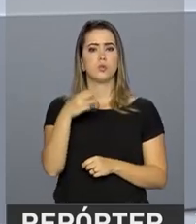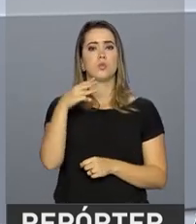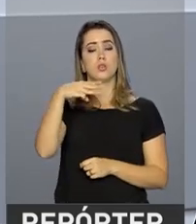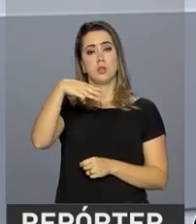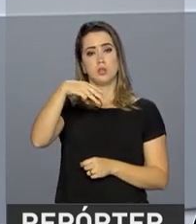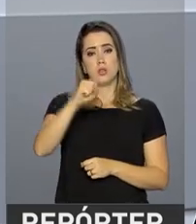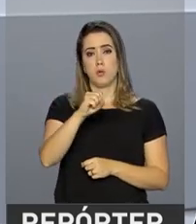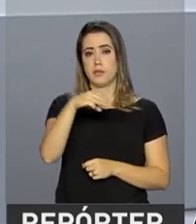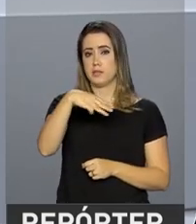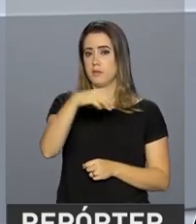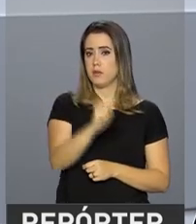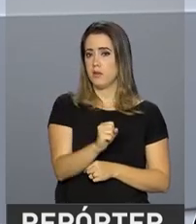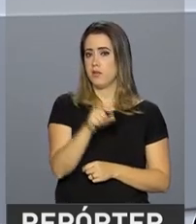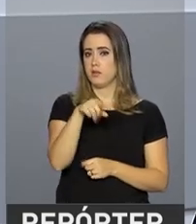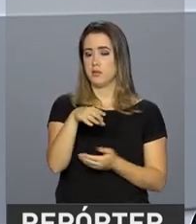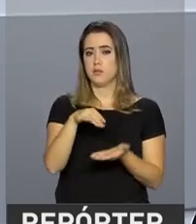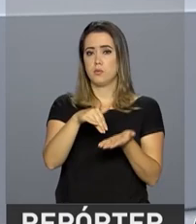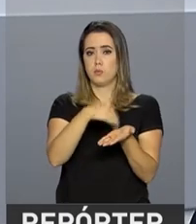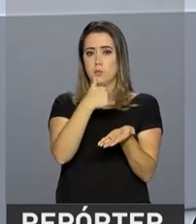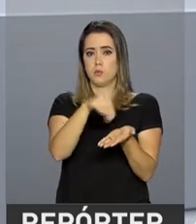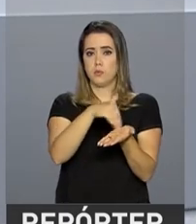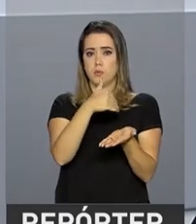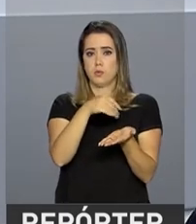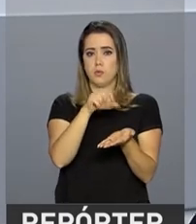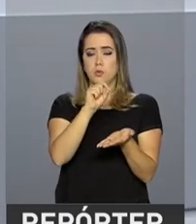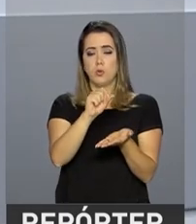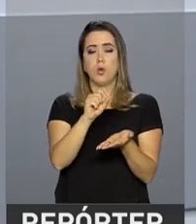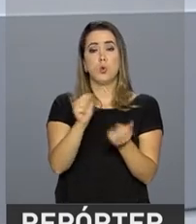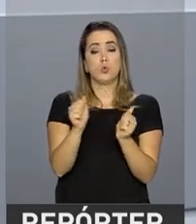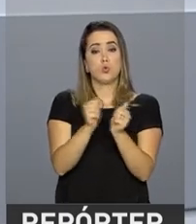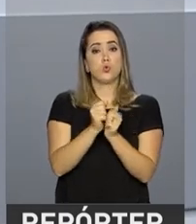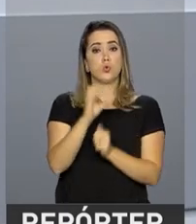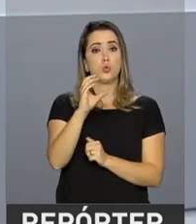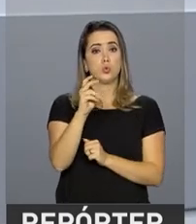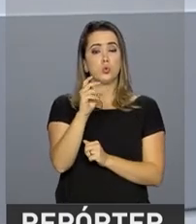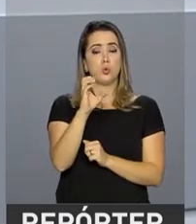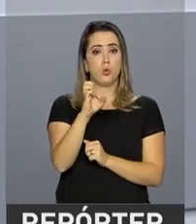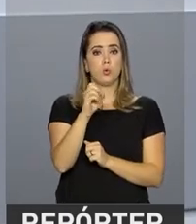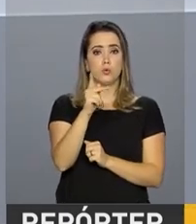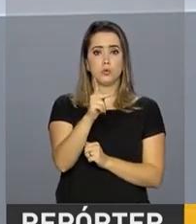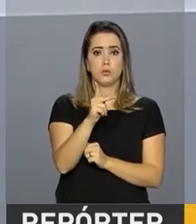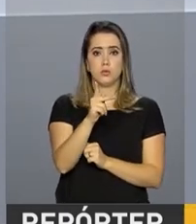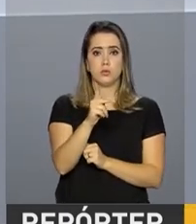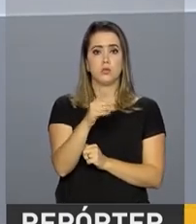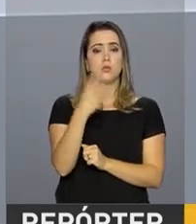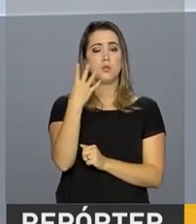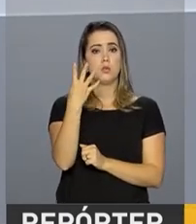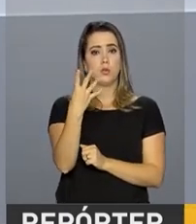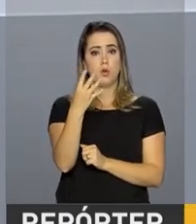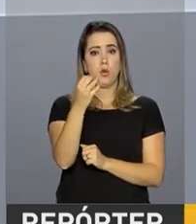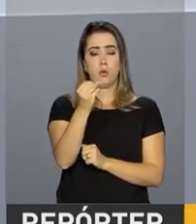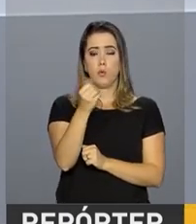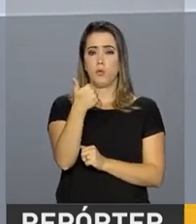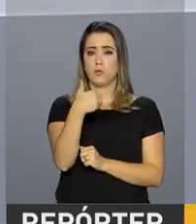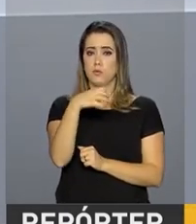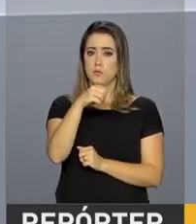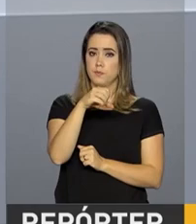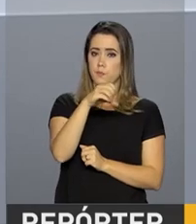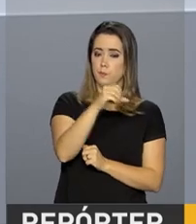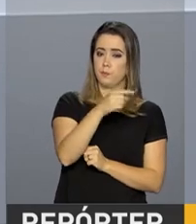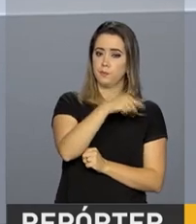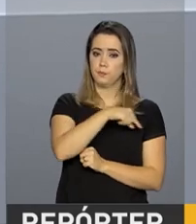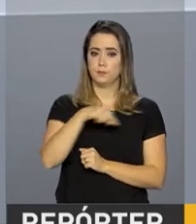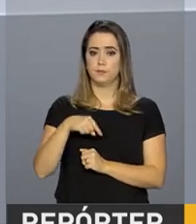mandar um sms para o número do cep ou o melhor com o número do cep para o telefone da defesa civil nacional que é o